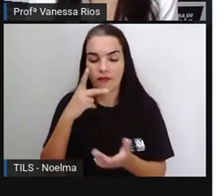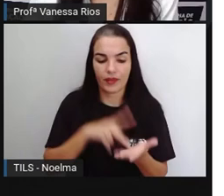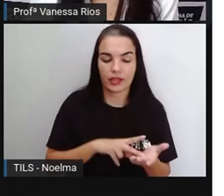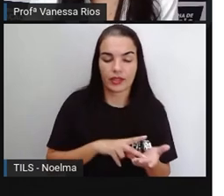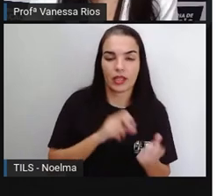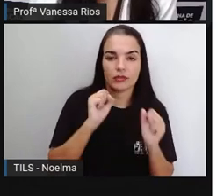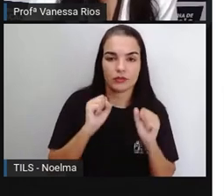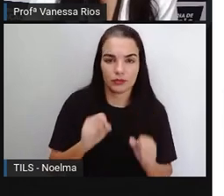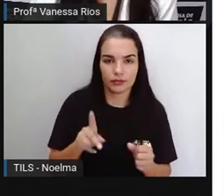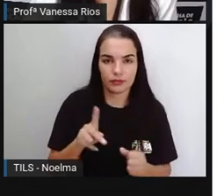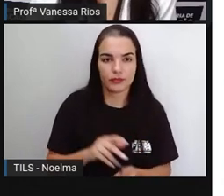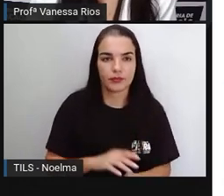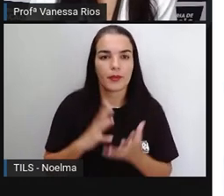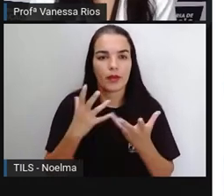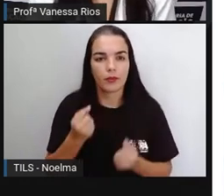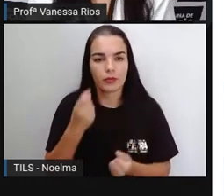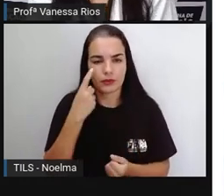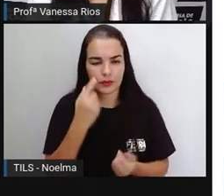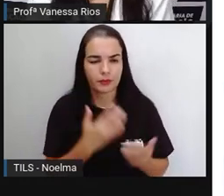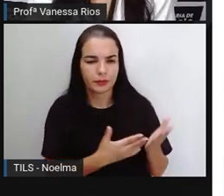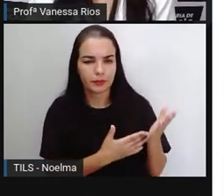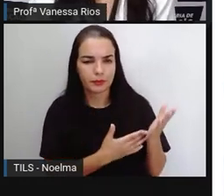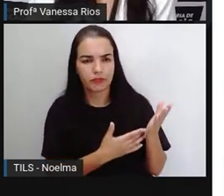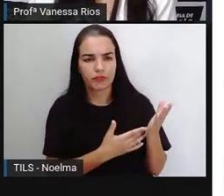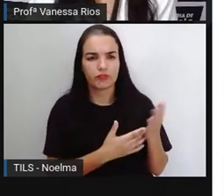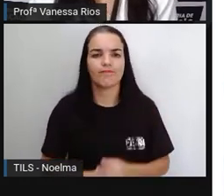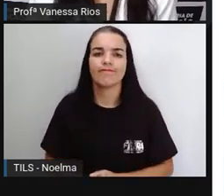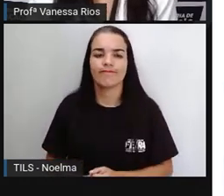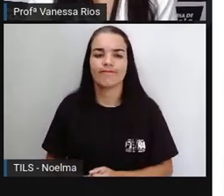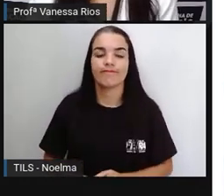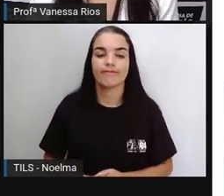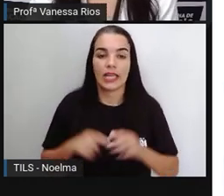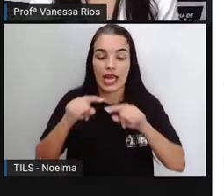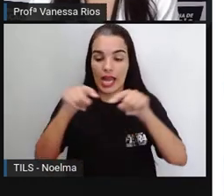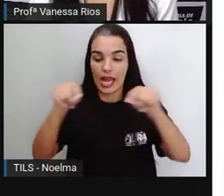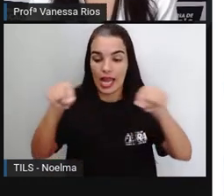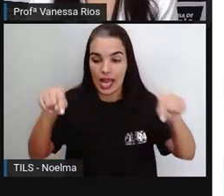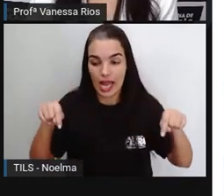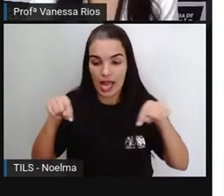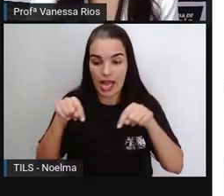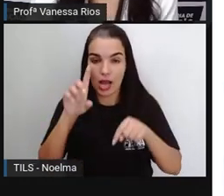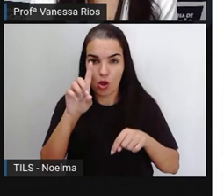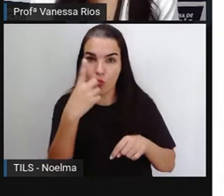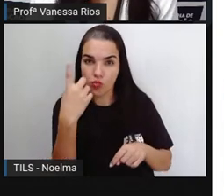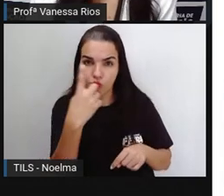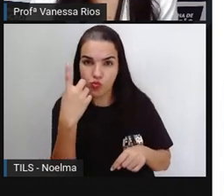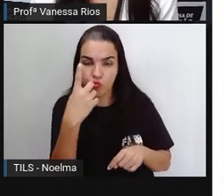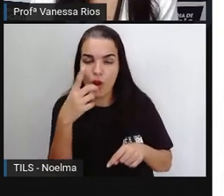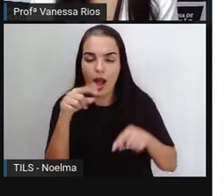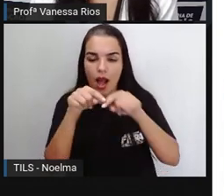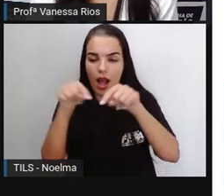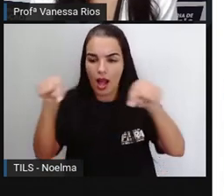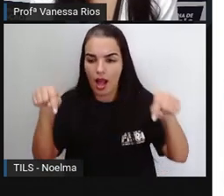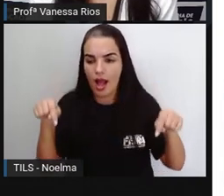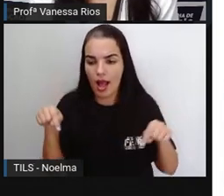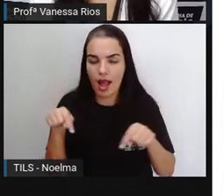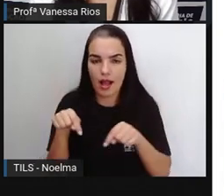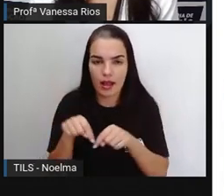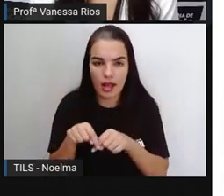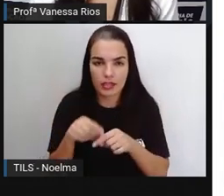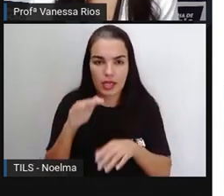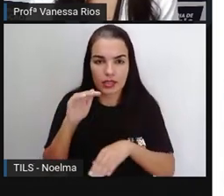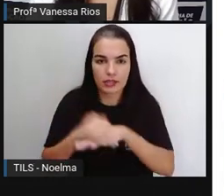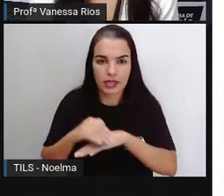seguir. Então, a gente tem aqui algumas afirmativas. A afirmativa número 1 diz o seguinte: